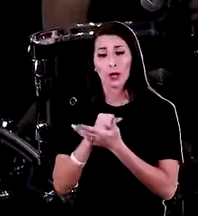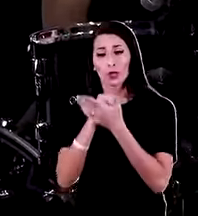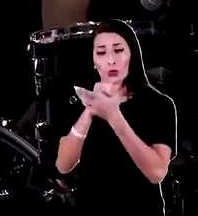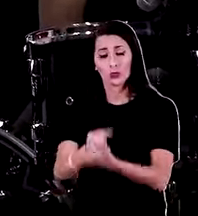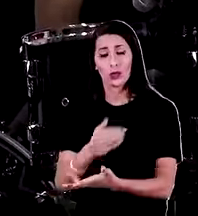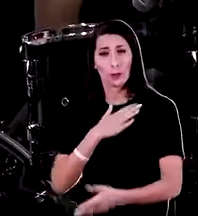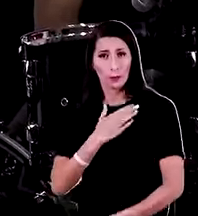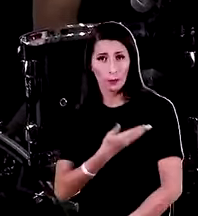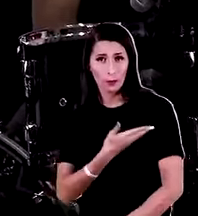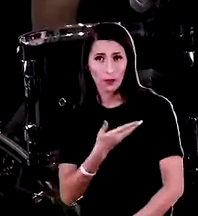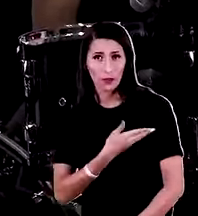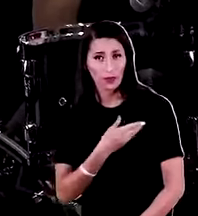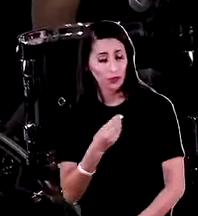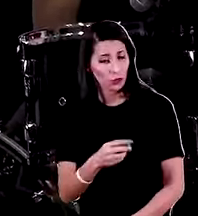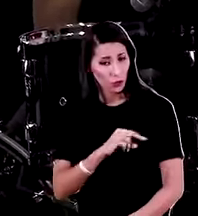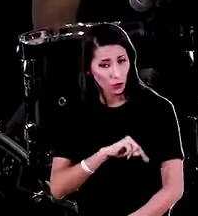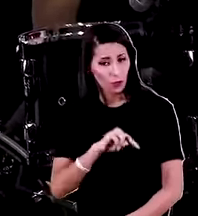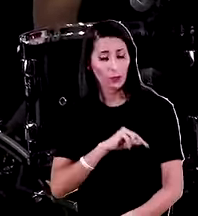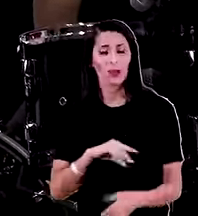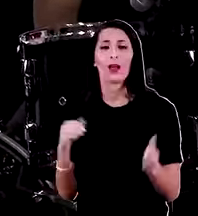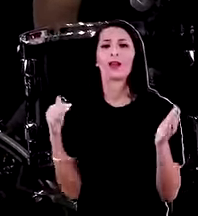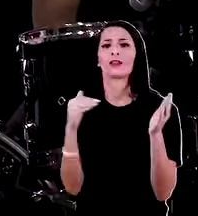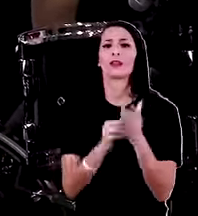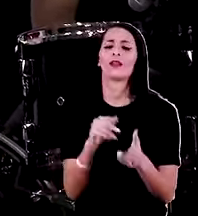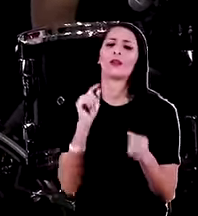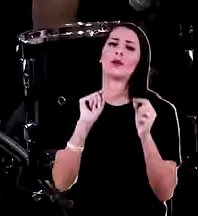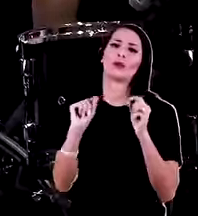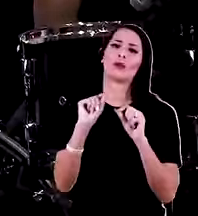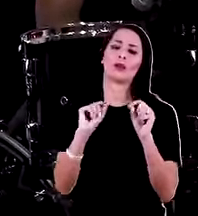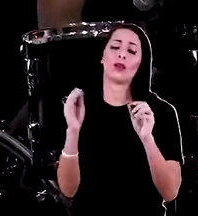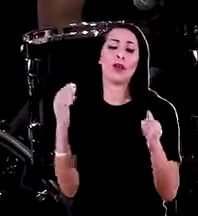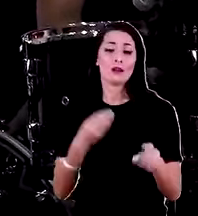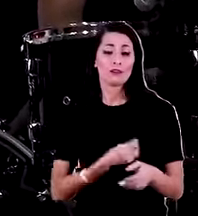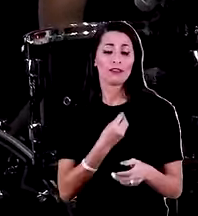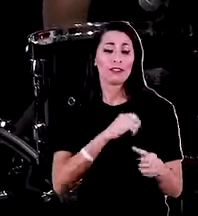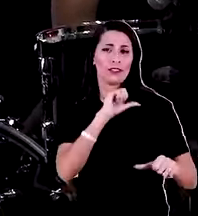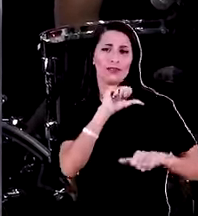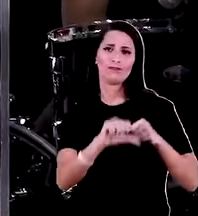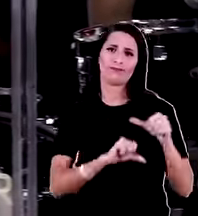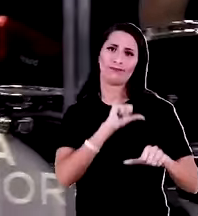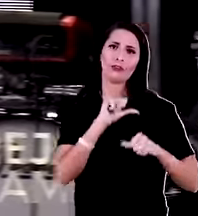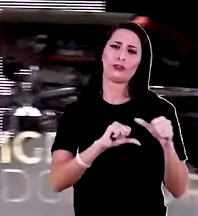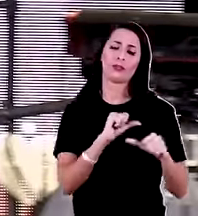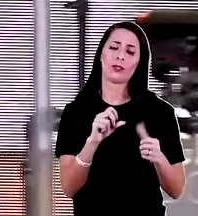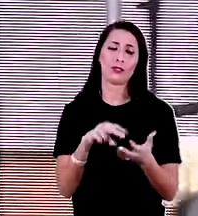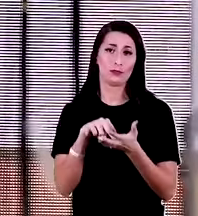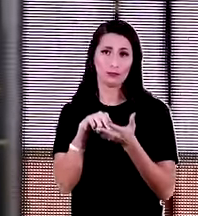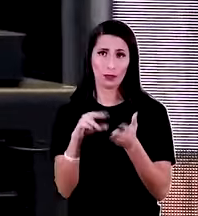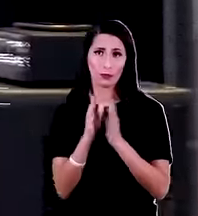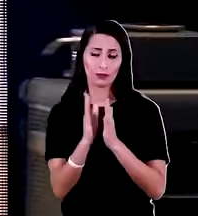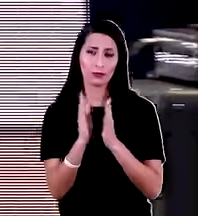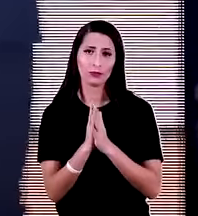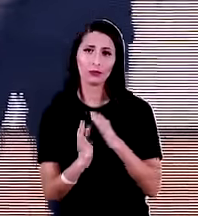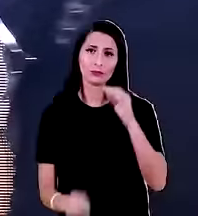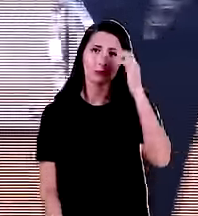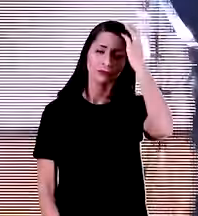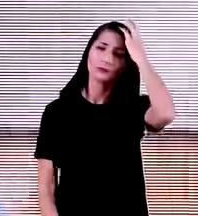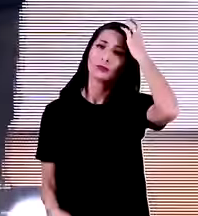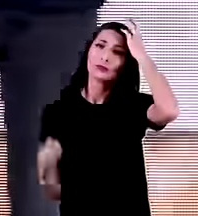que o destino dela e o meu seja transformado. Você pode ficar em pé no seu lugar. Eu quero fazer um convite para